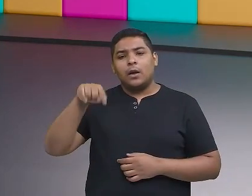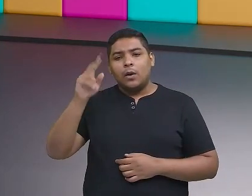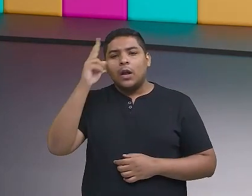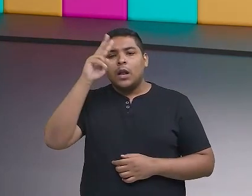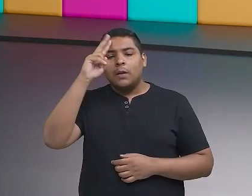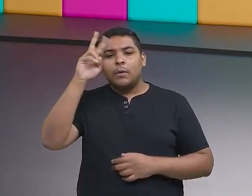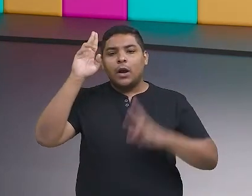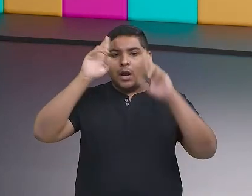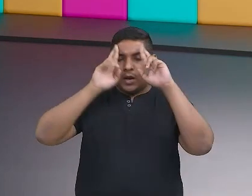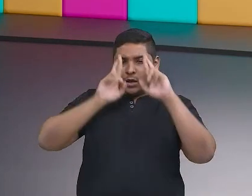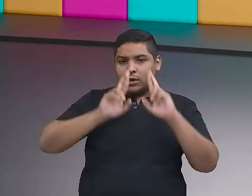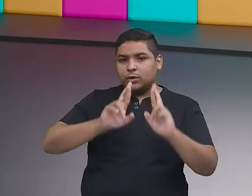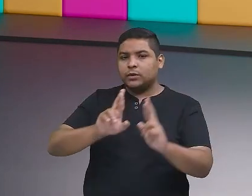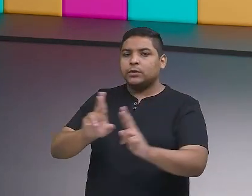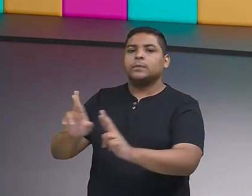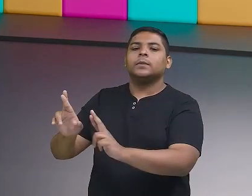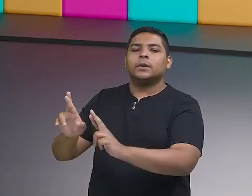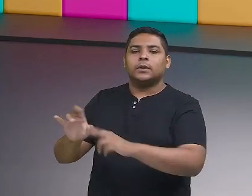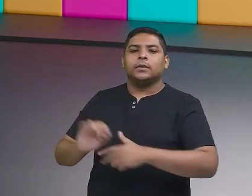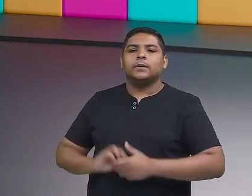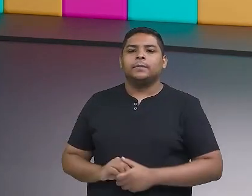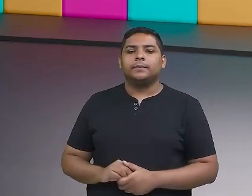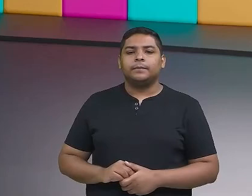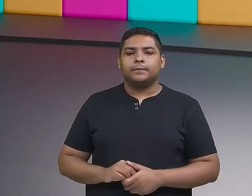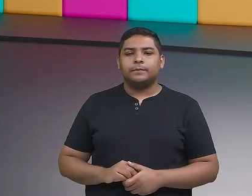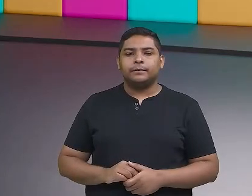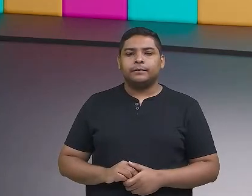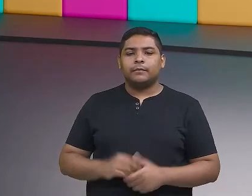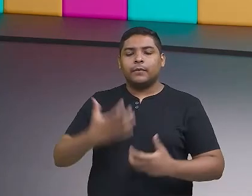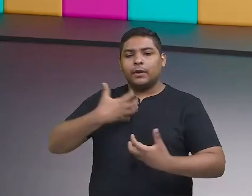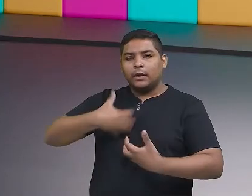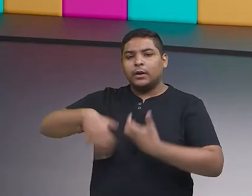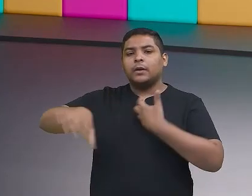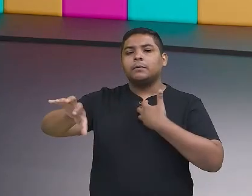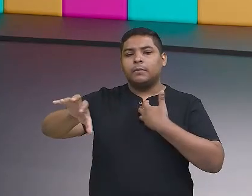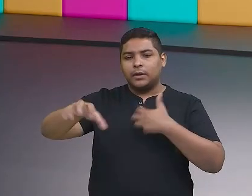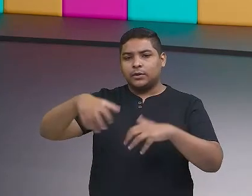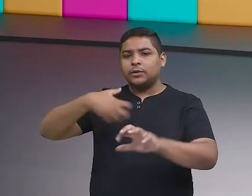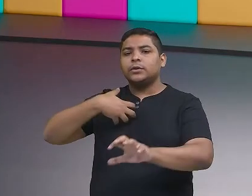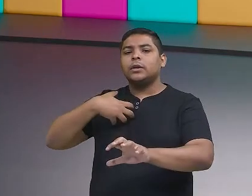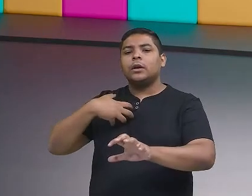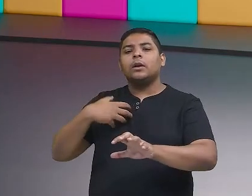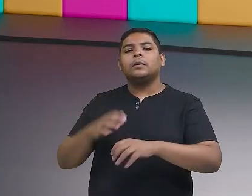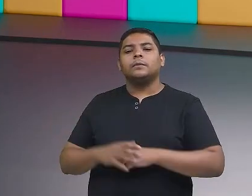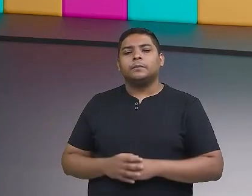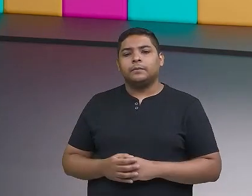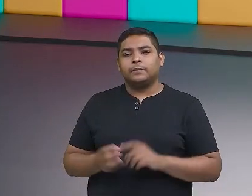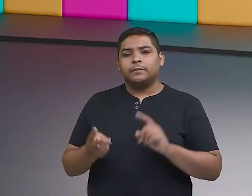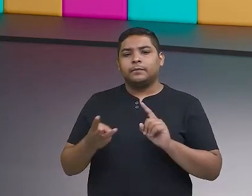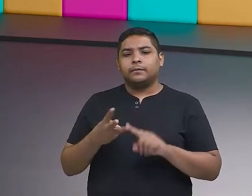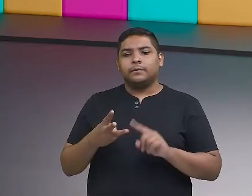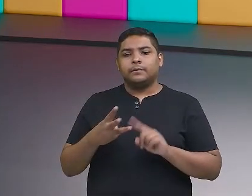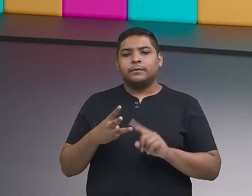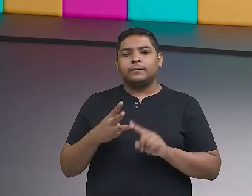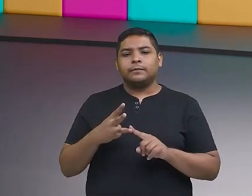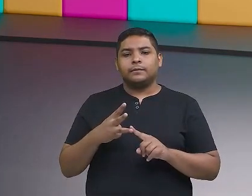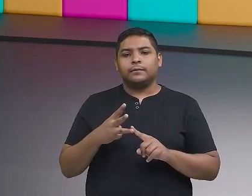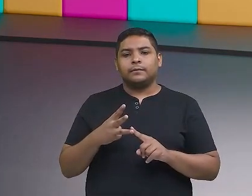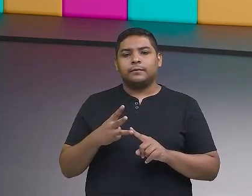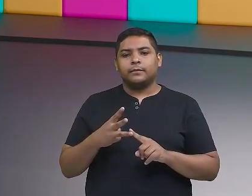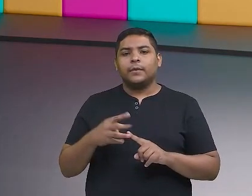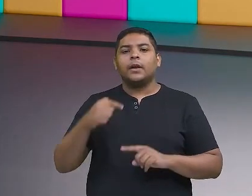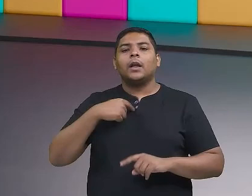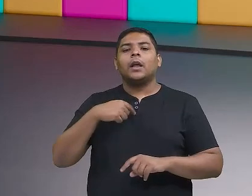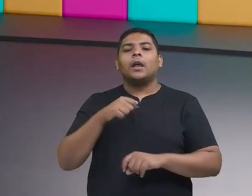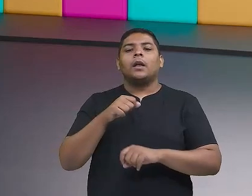respeito. Respeito, que mais? Empatia, falta mais uma. Eu não vou dar essa resposta, eu vou esperar de